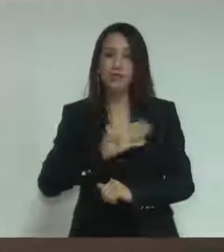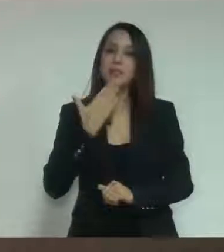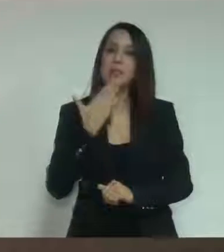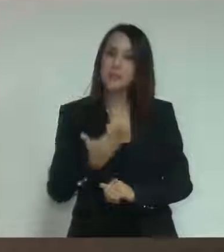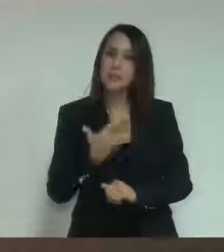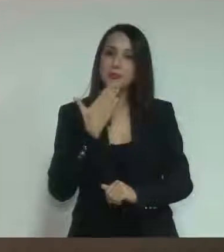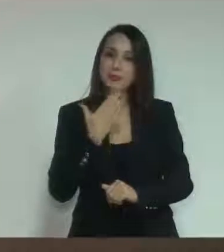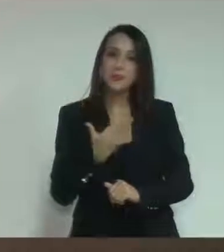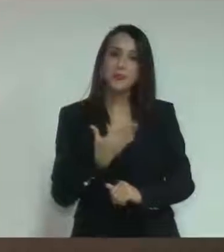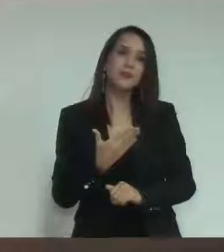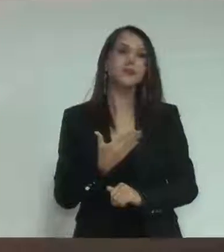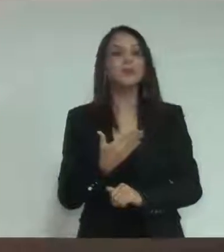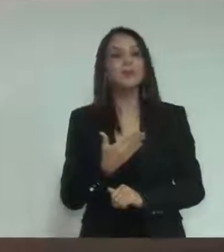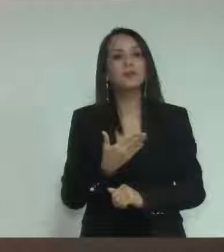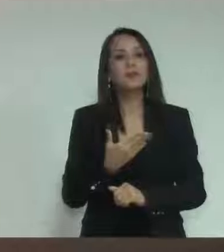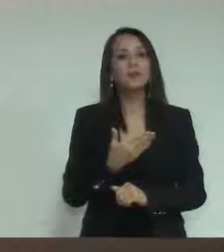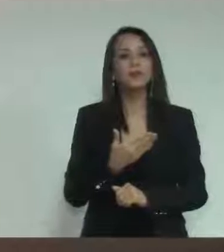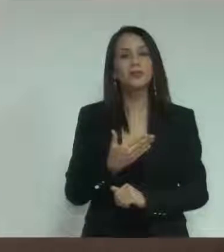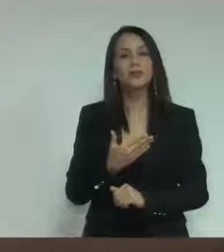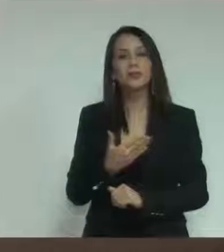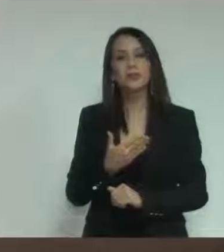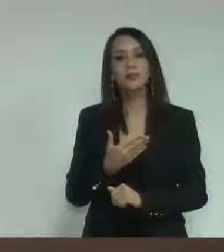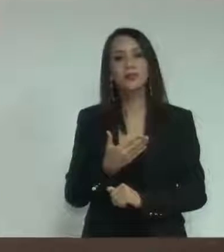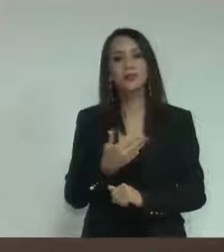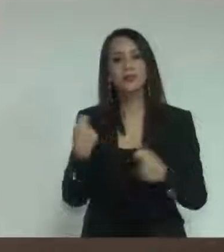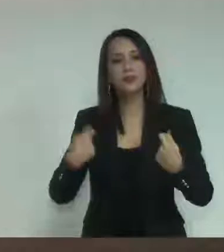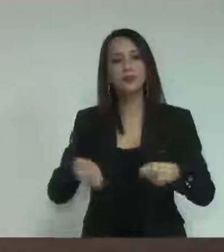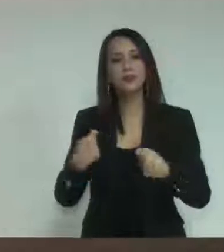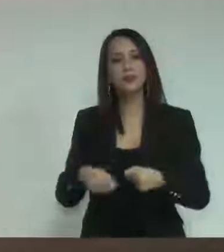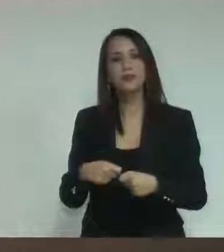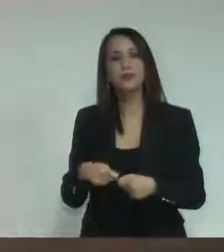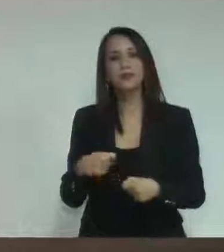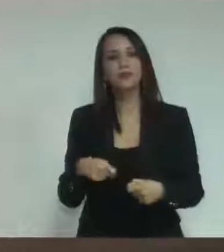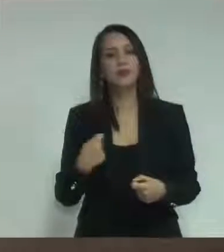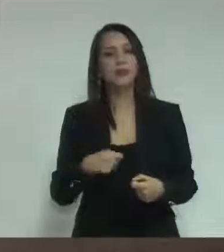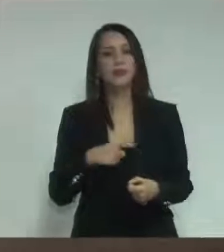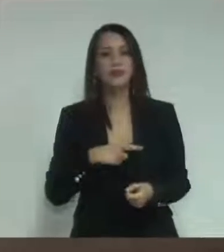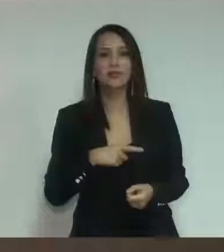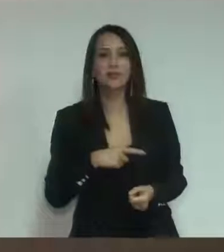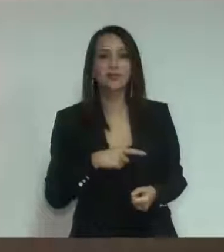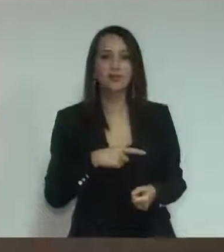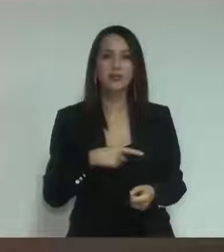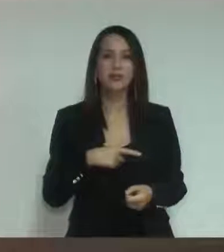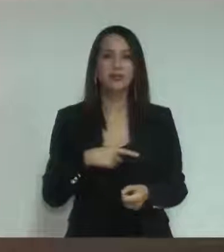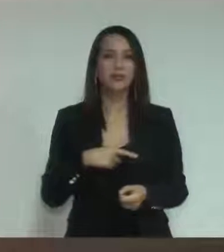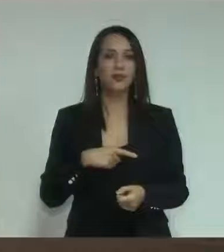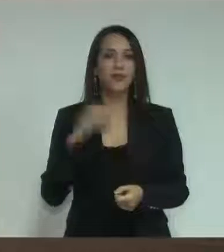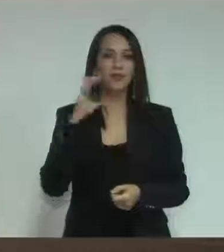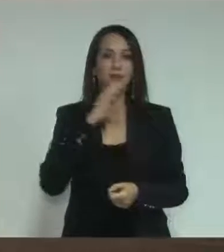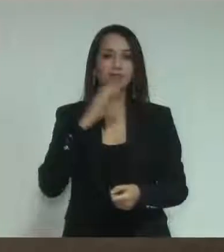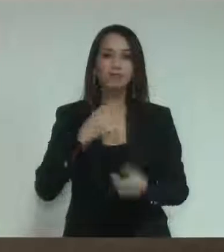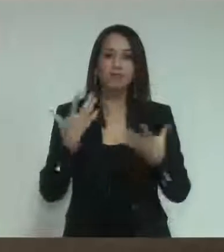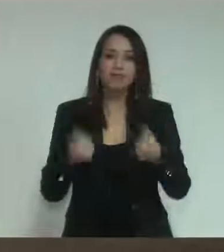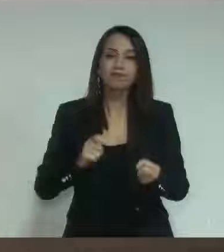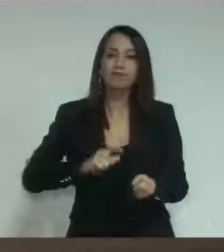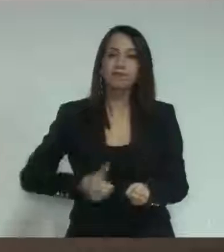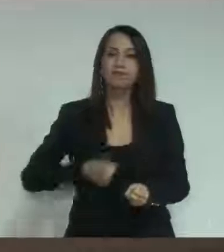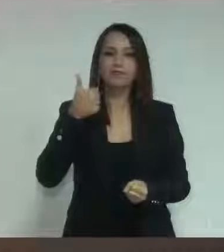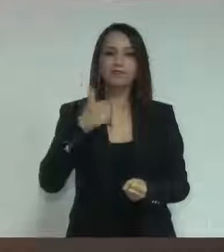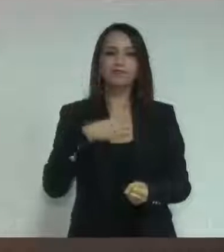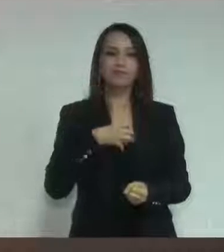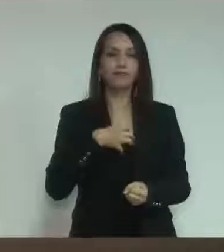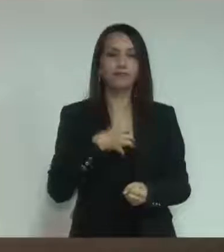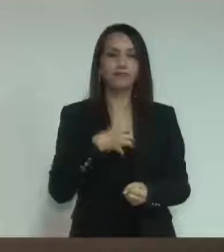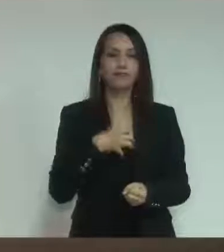Então, prudência. É necessário essa prudência para que a gente faça a concessão da melhor maneira. Eu